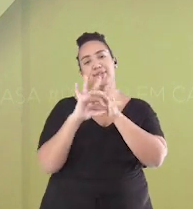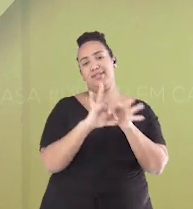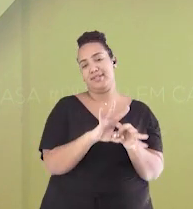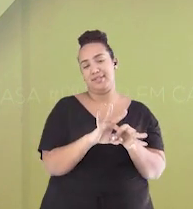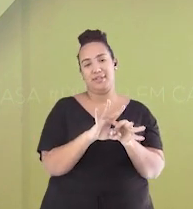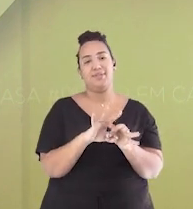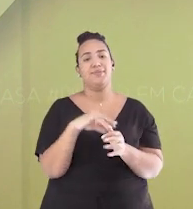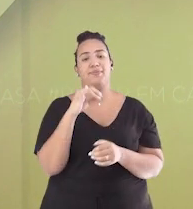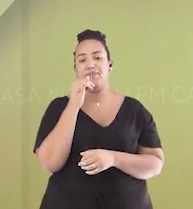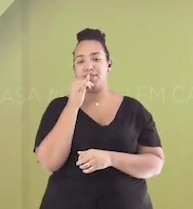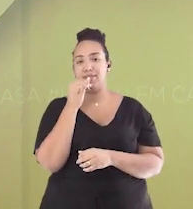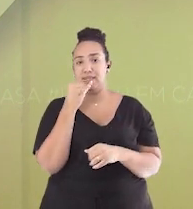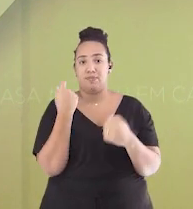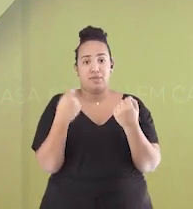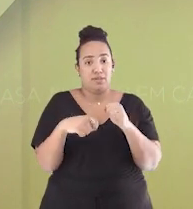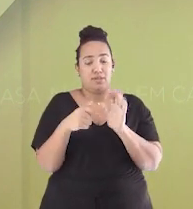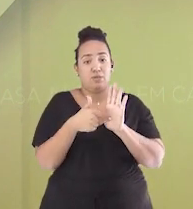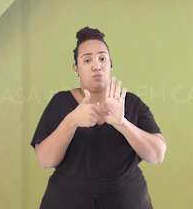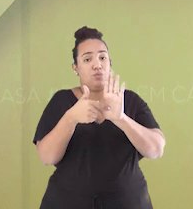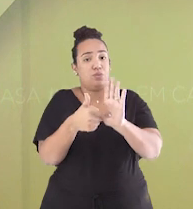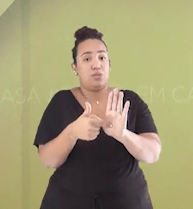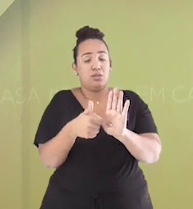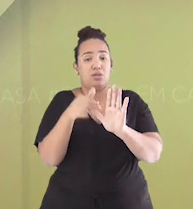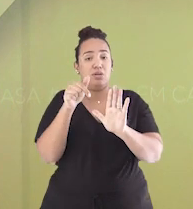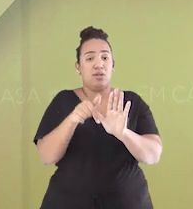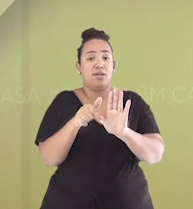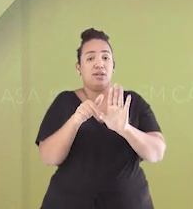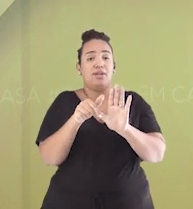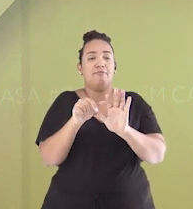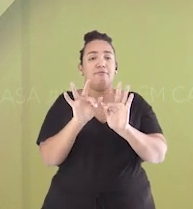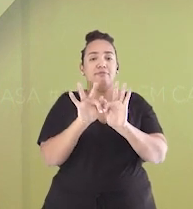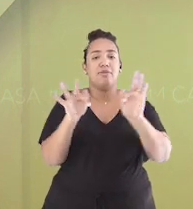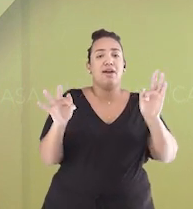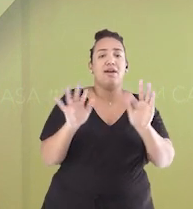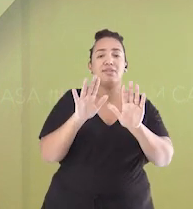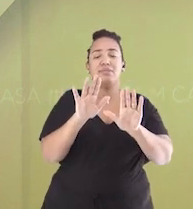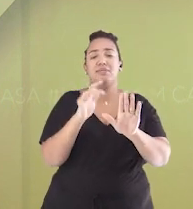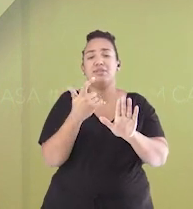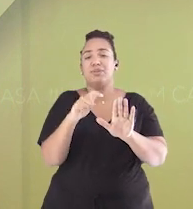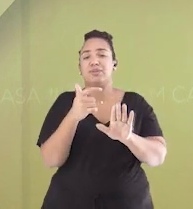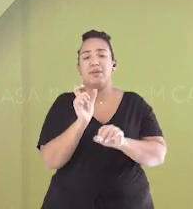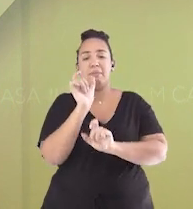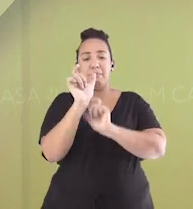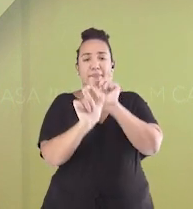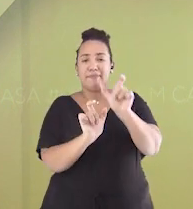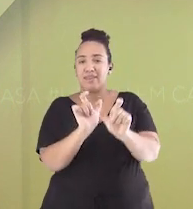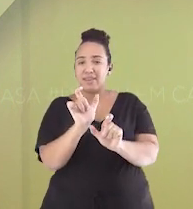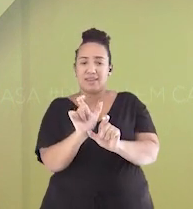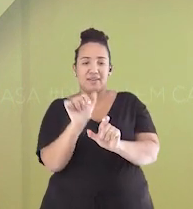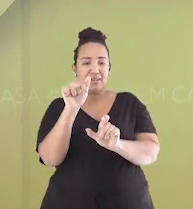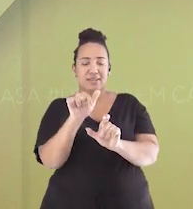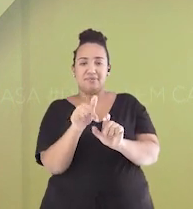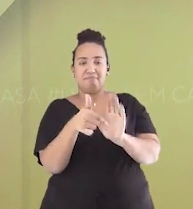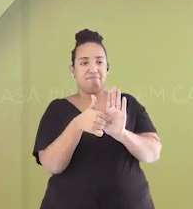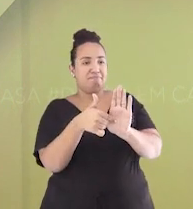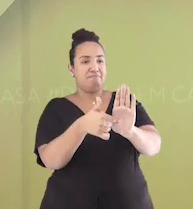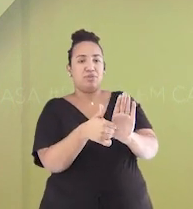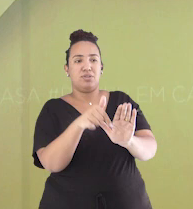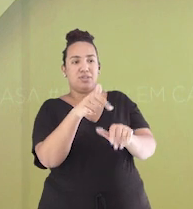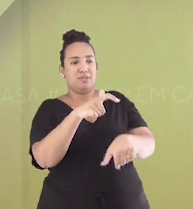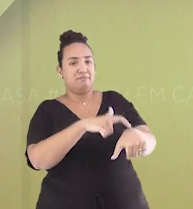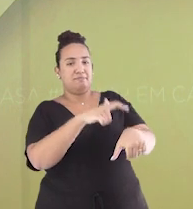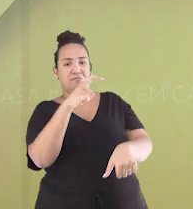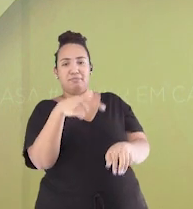pela necessidade de expressar algo e não a palavras ou expressões dicionarizadas para exprimir